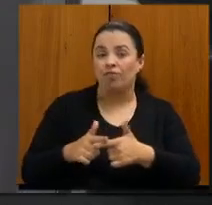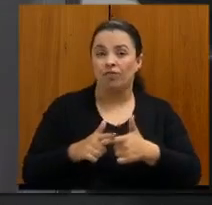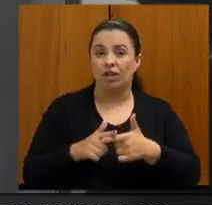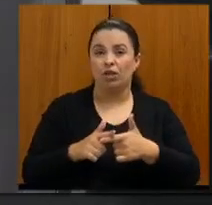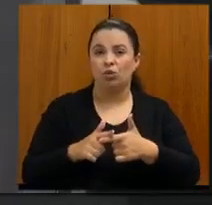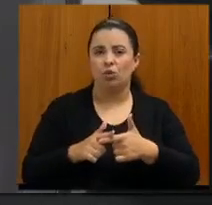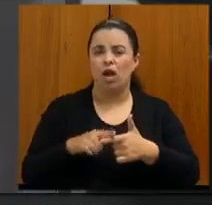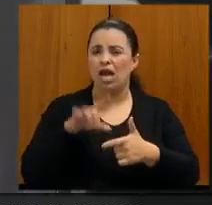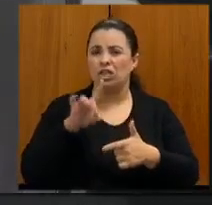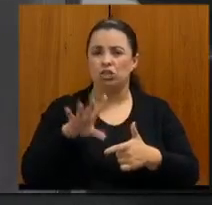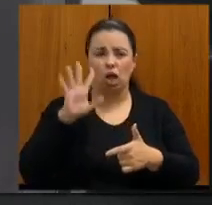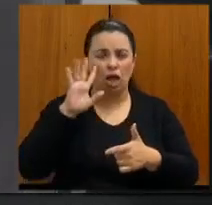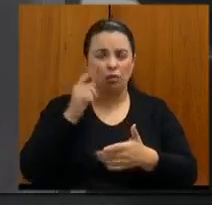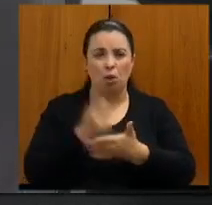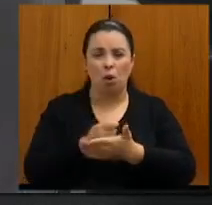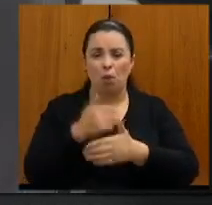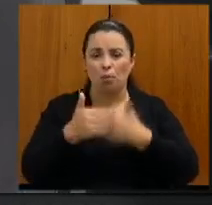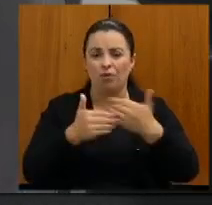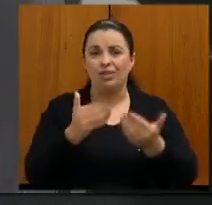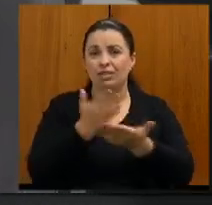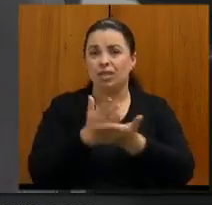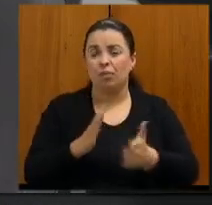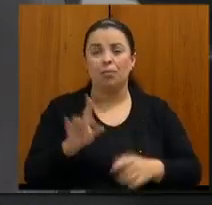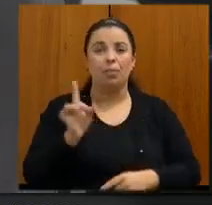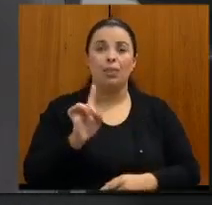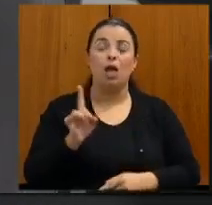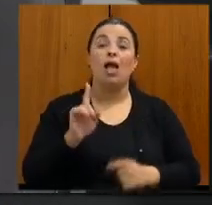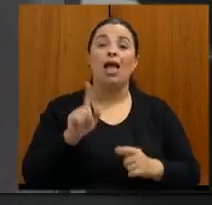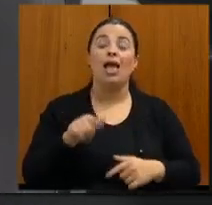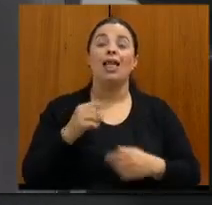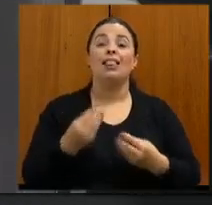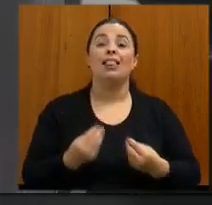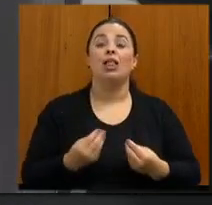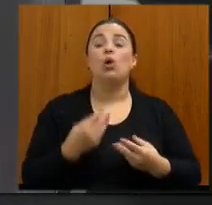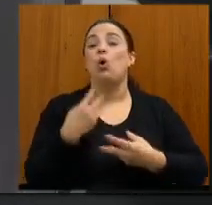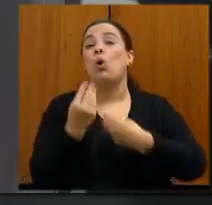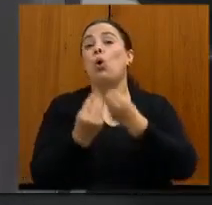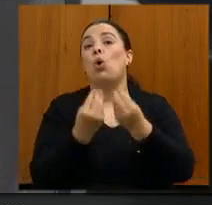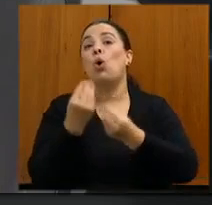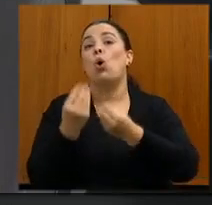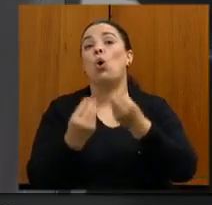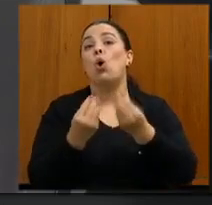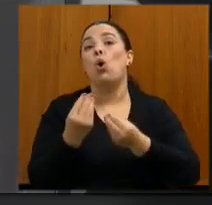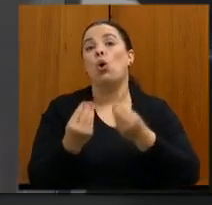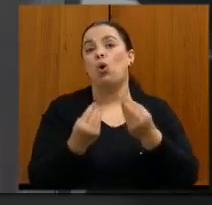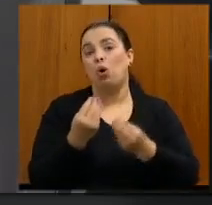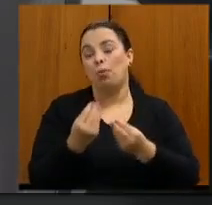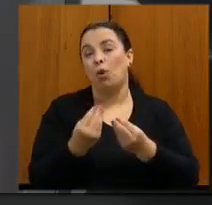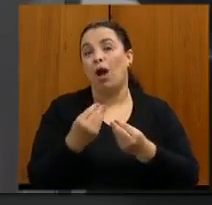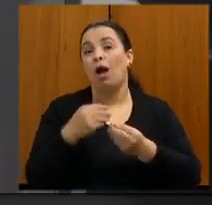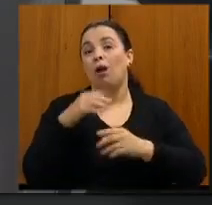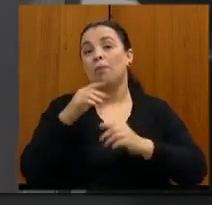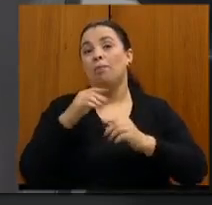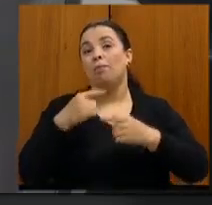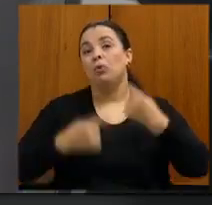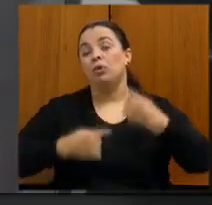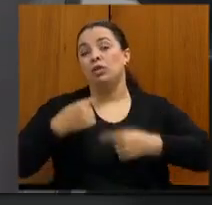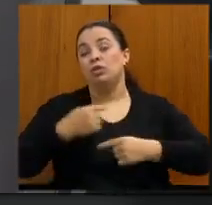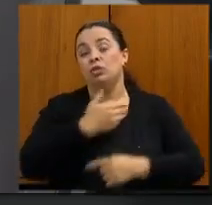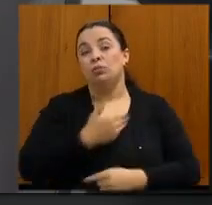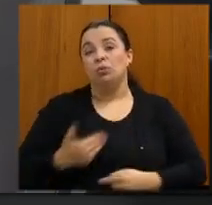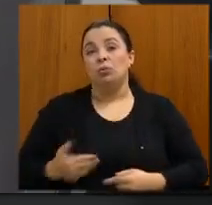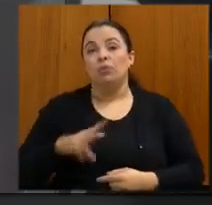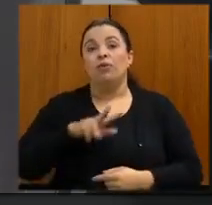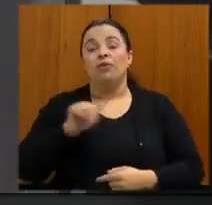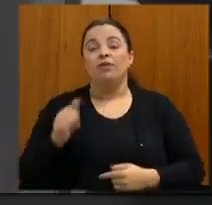judiciário é a continuidade à como que vai chegar a política pública nesses